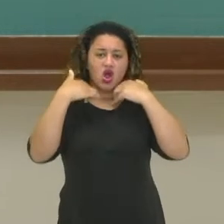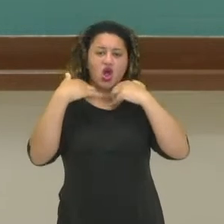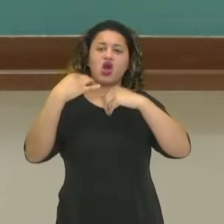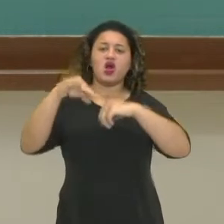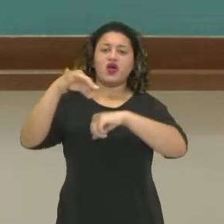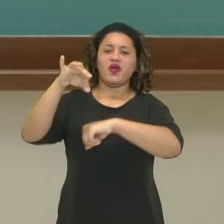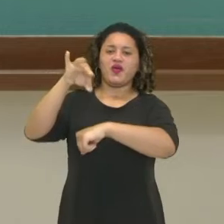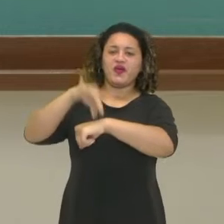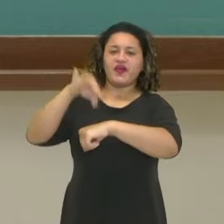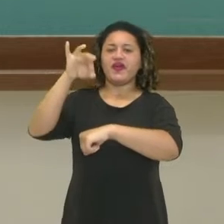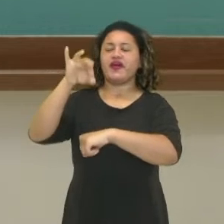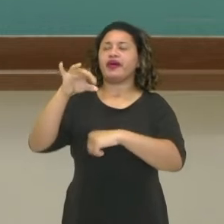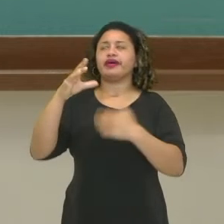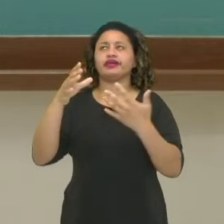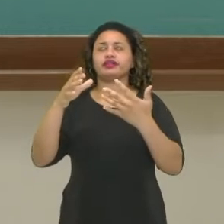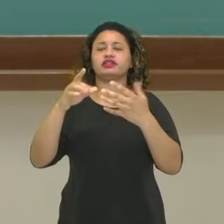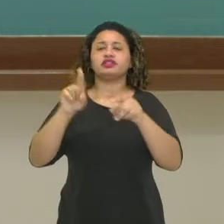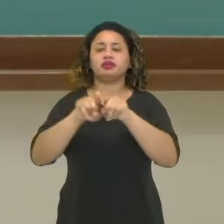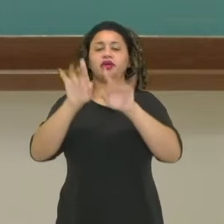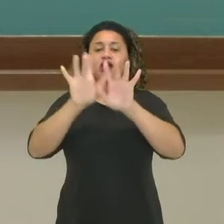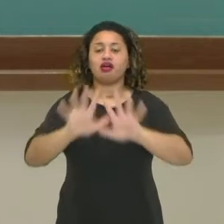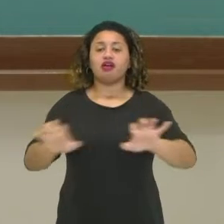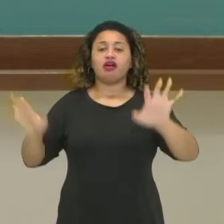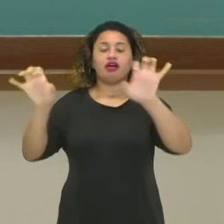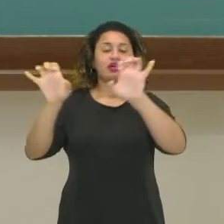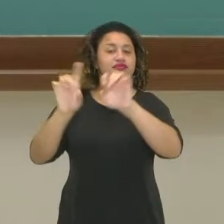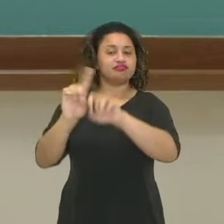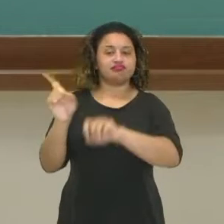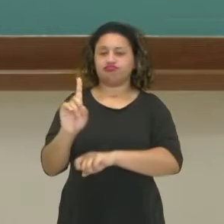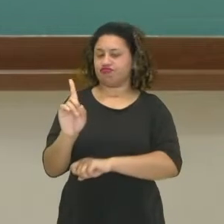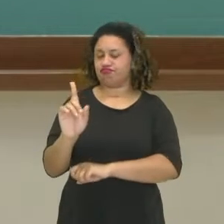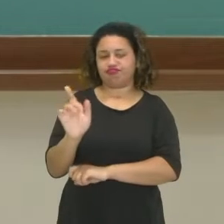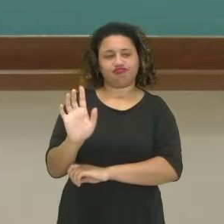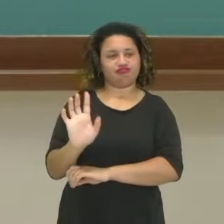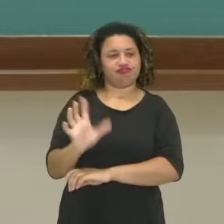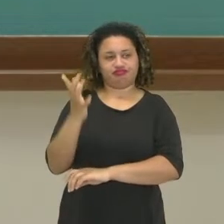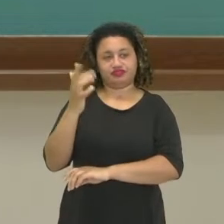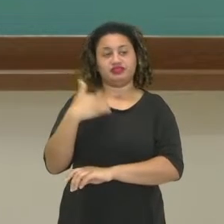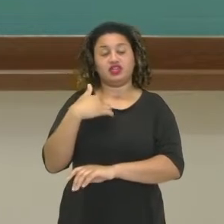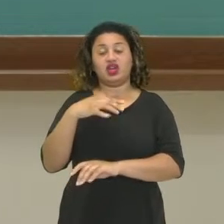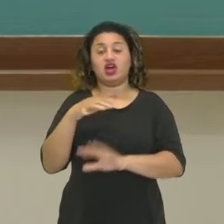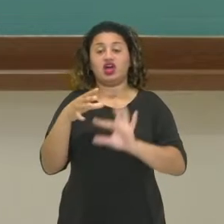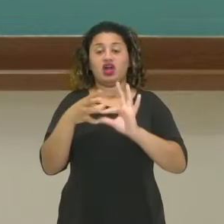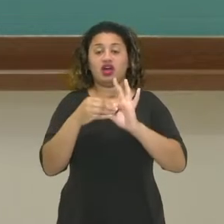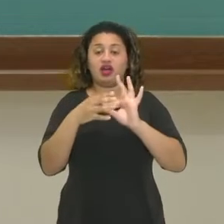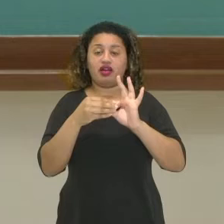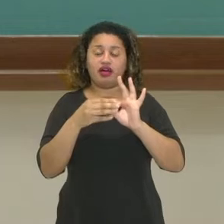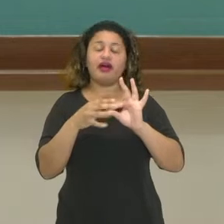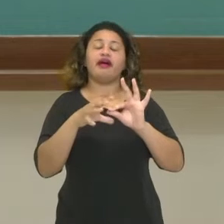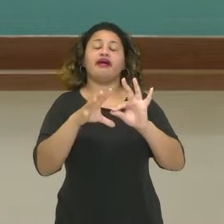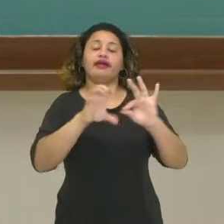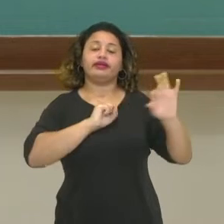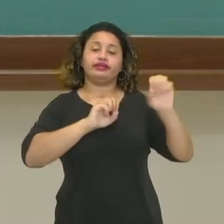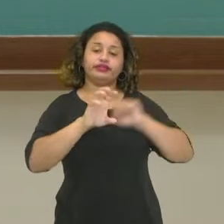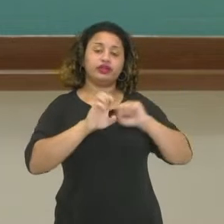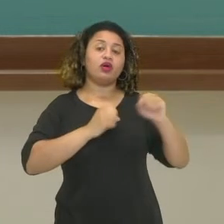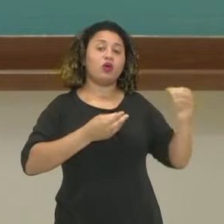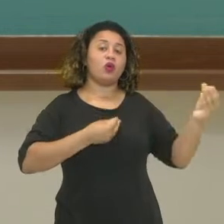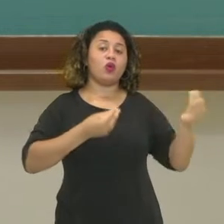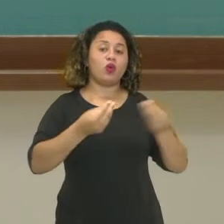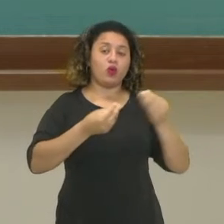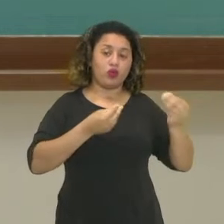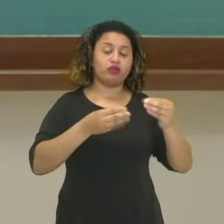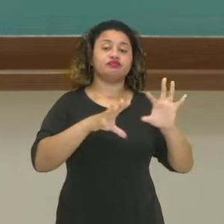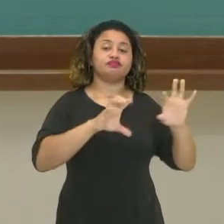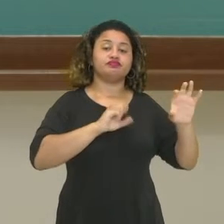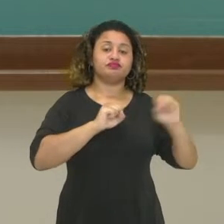de inseto, né? Pelo ar, mas não acontece. O vírus da AIDS não se manifesta dessa forma. O vírus